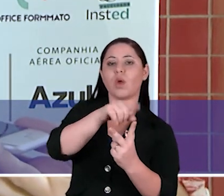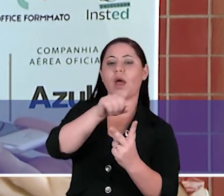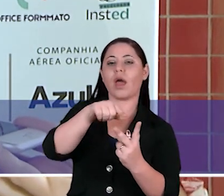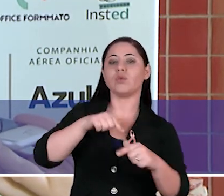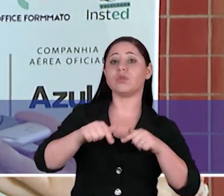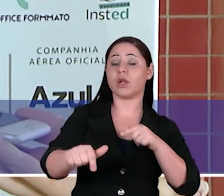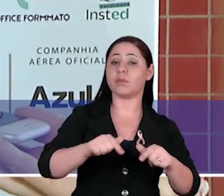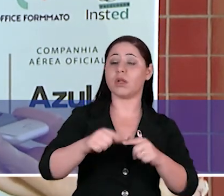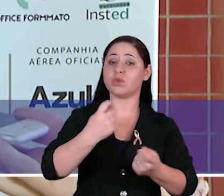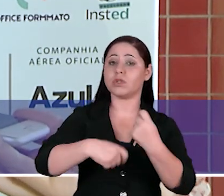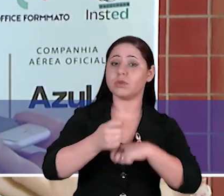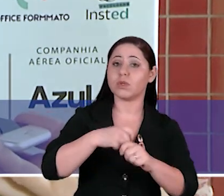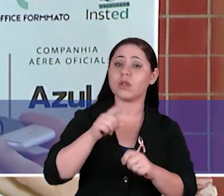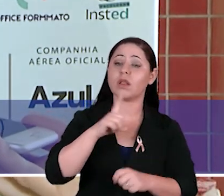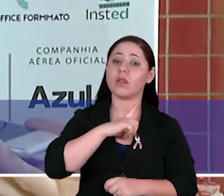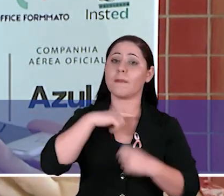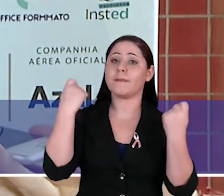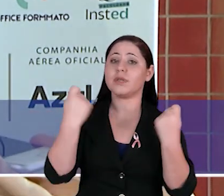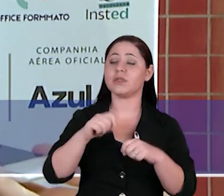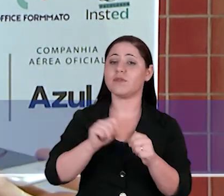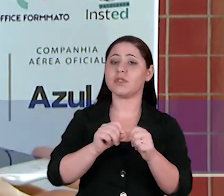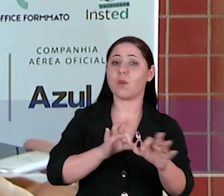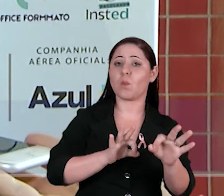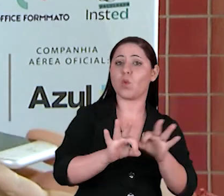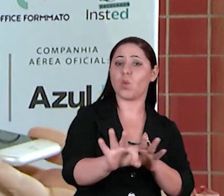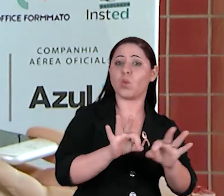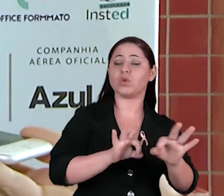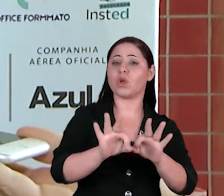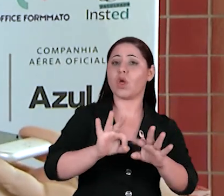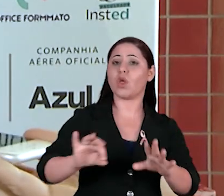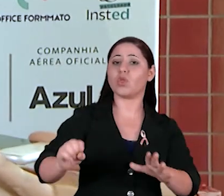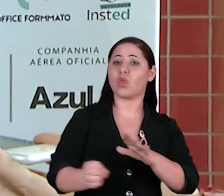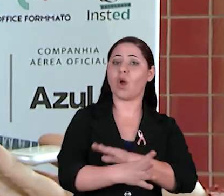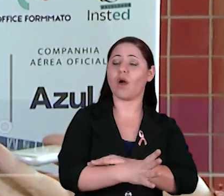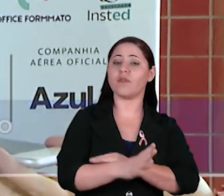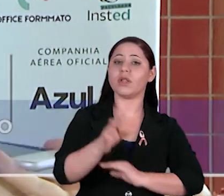ramos, né? Um é o trabalho que a administração tenha que fazer para